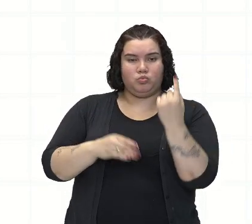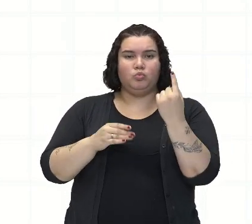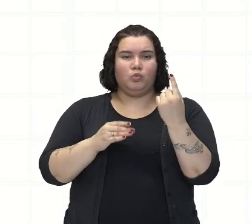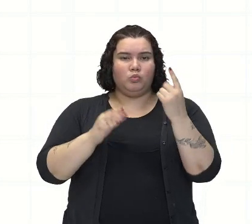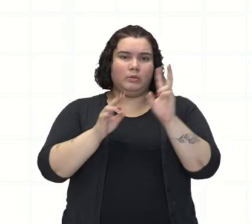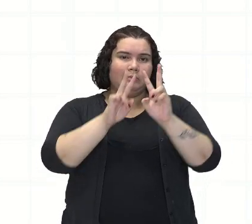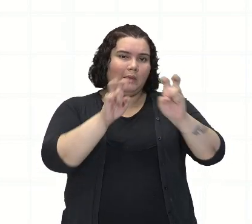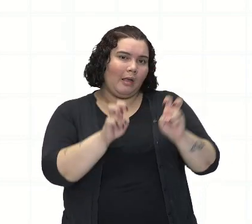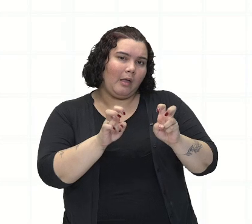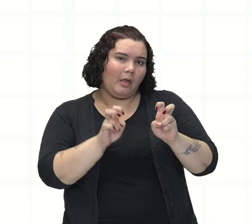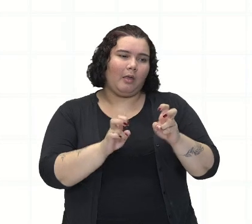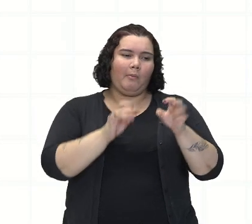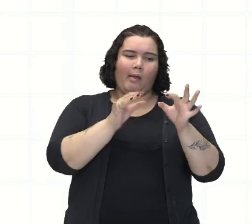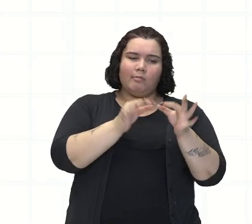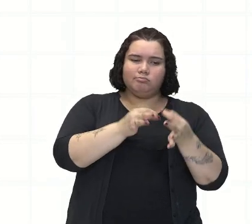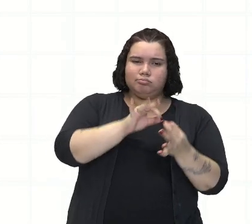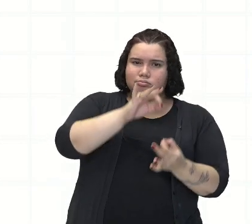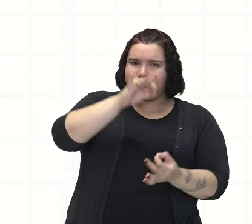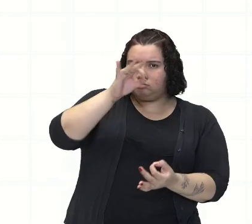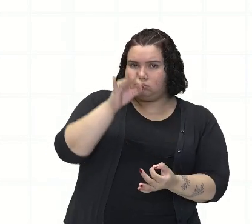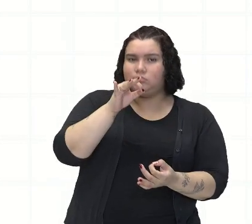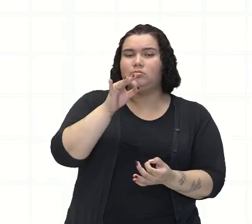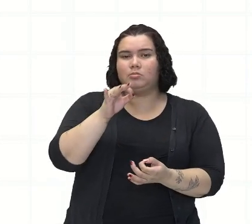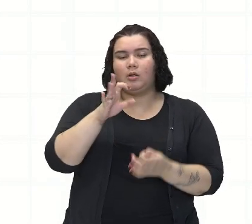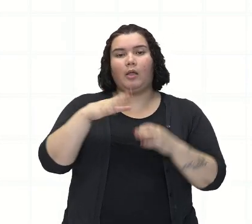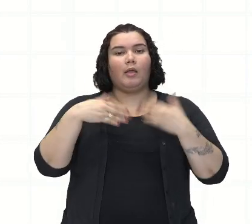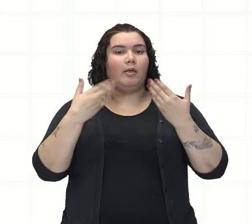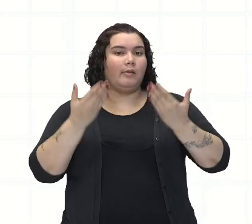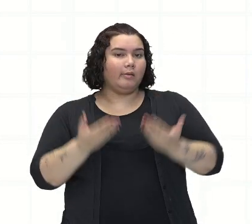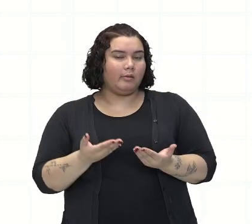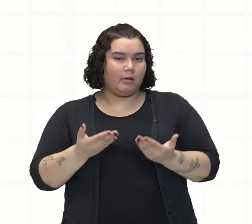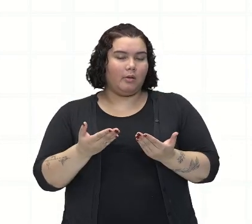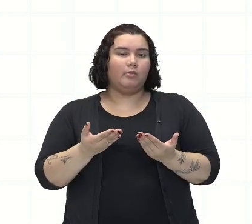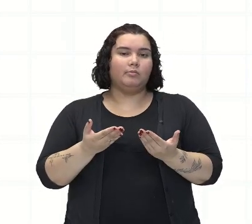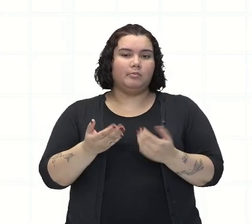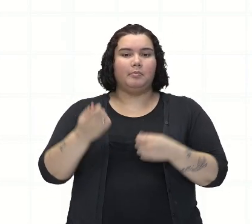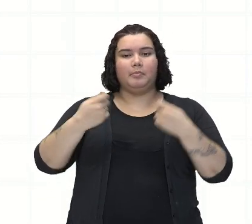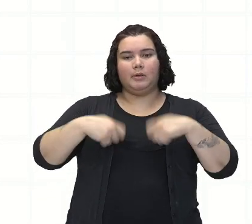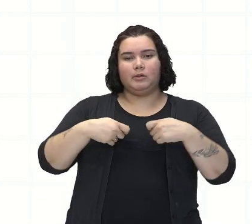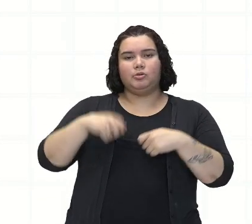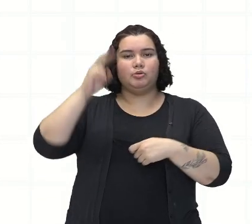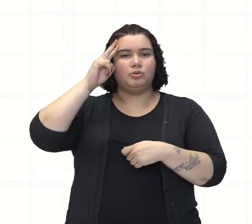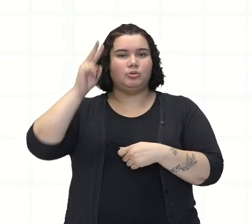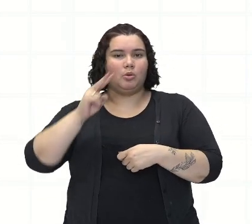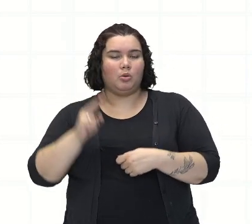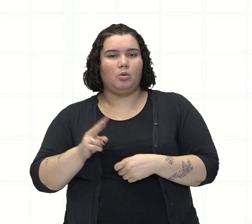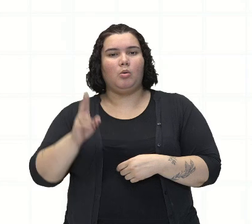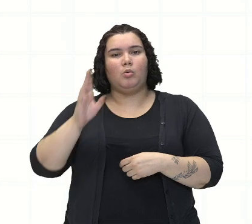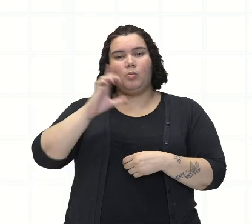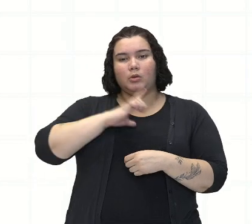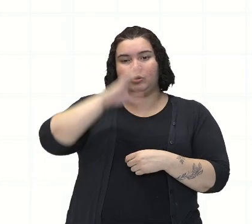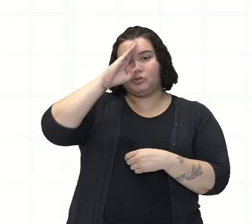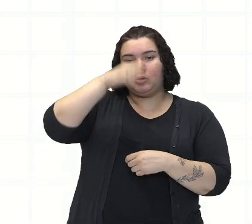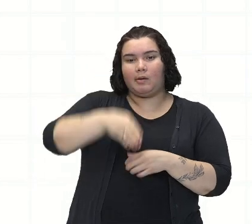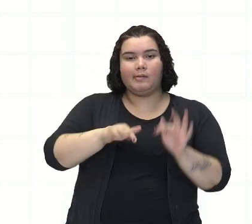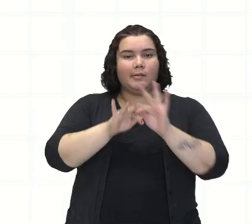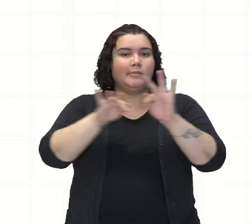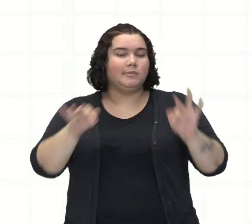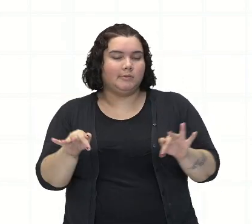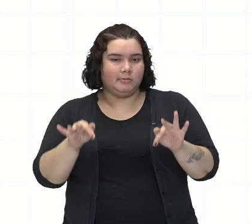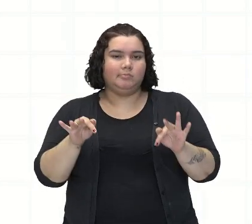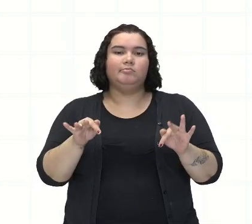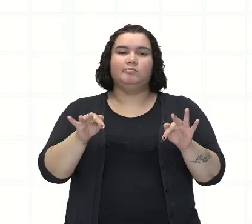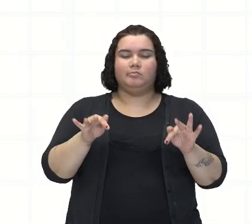atenção demorada, uma atenção maior àquele evento. História mais direta e simples, então a gente vai